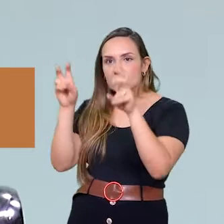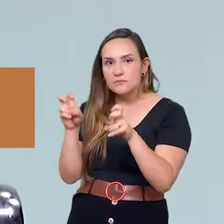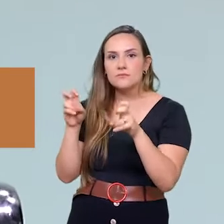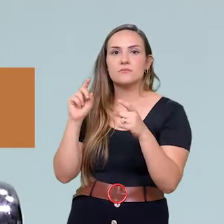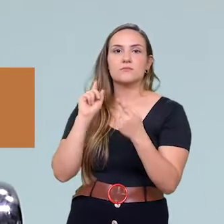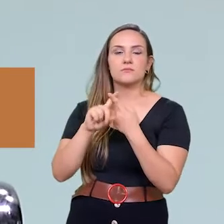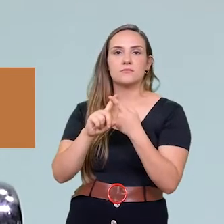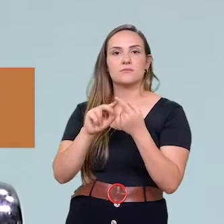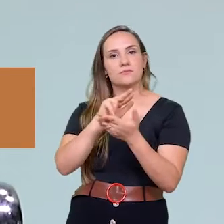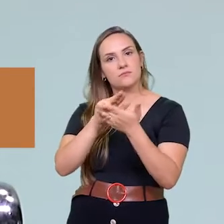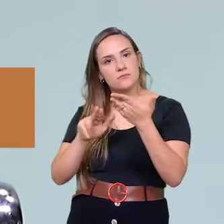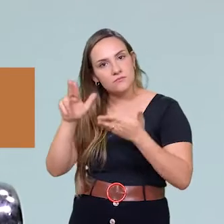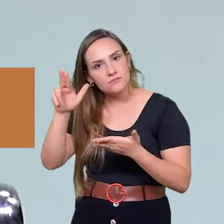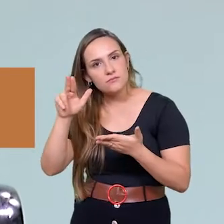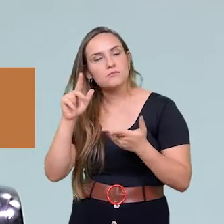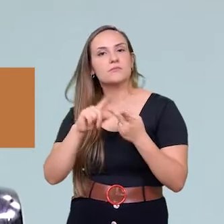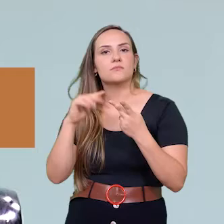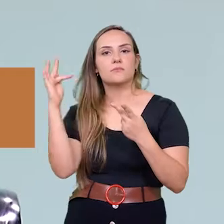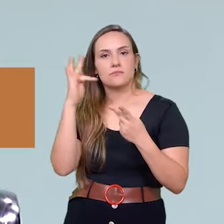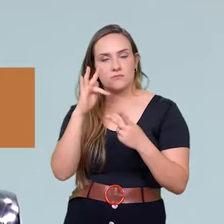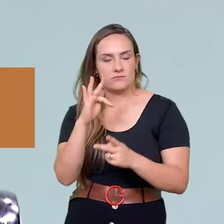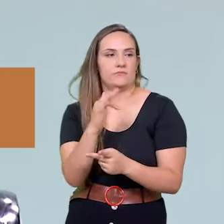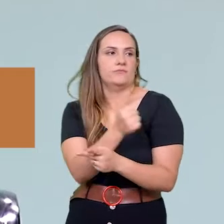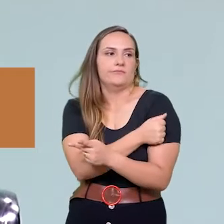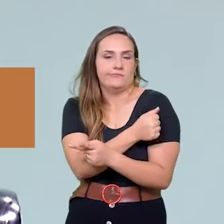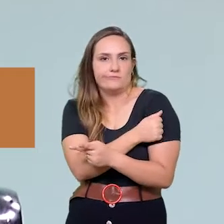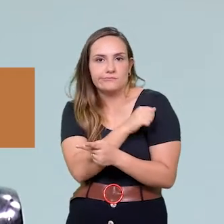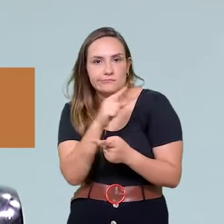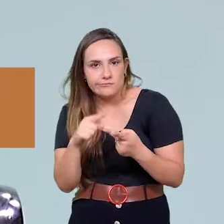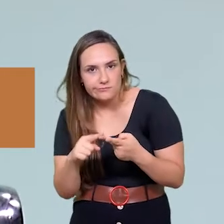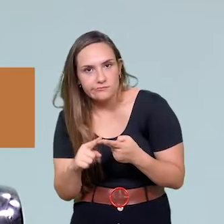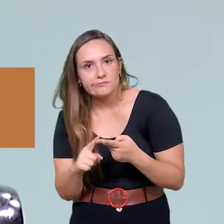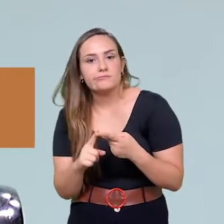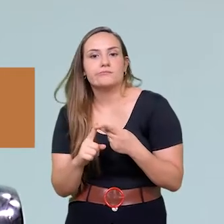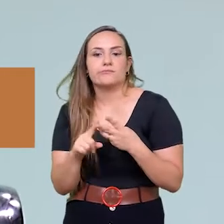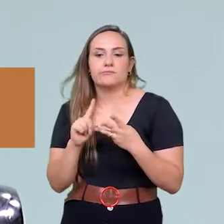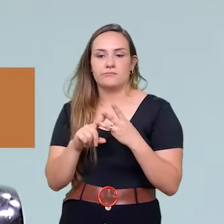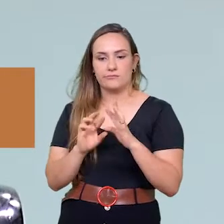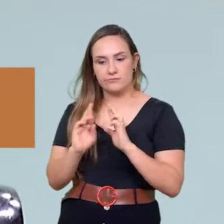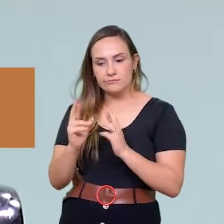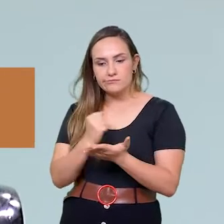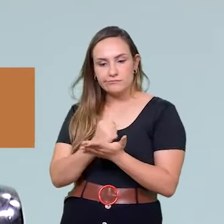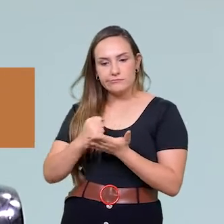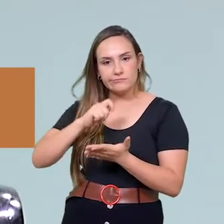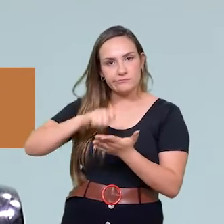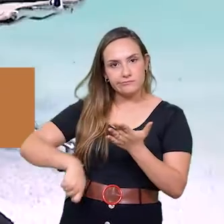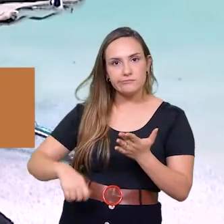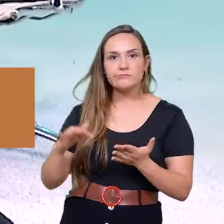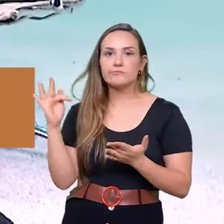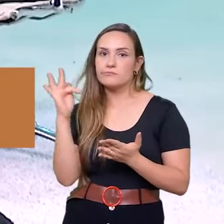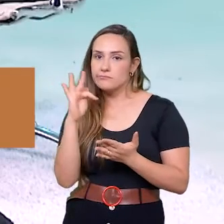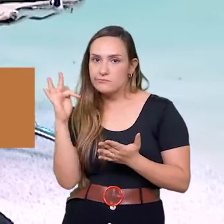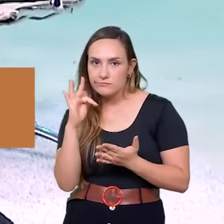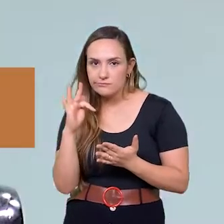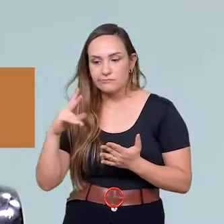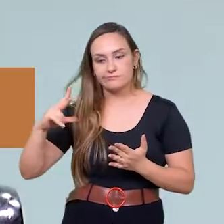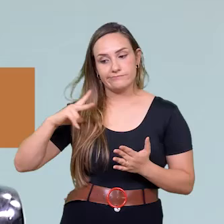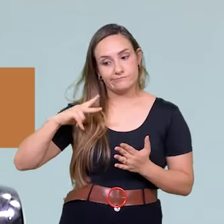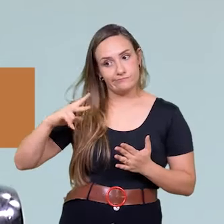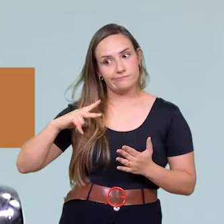se referem a universidades, estudantes, a sua relação contratual com a